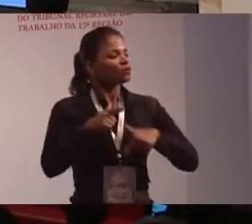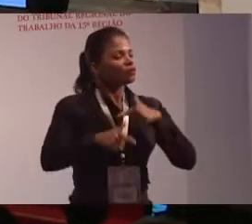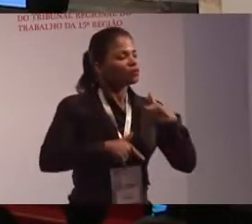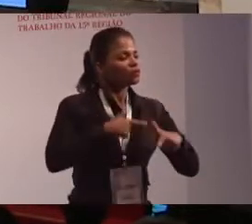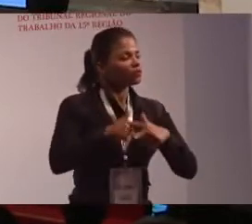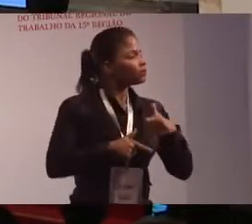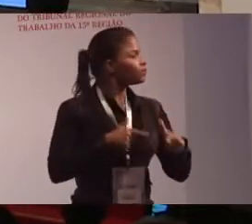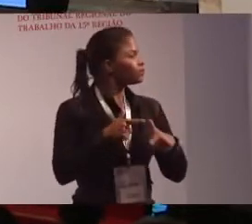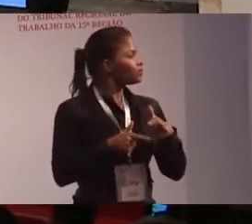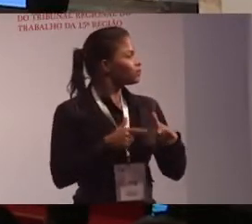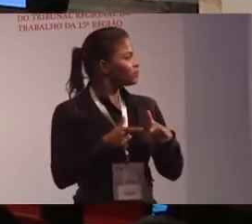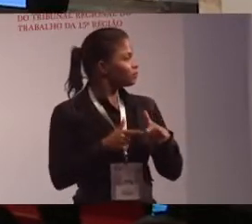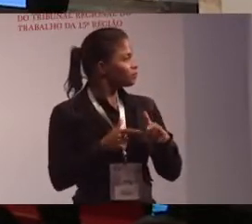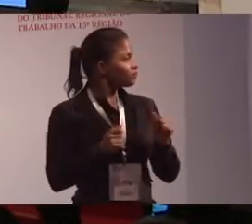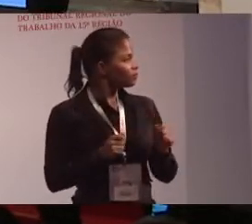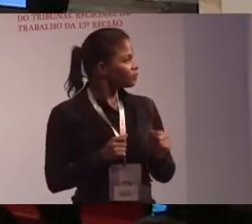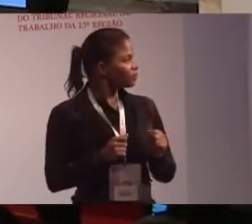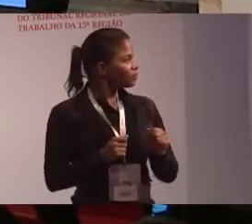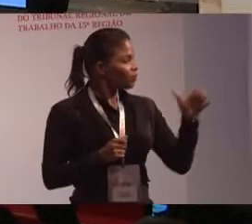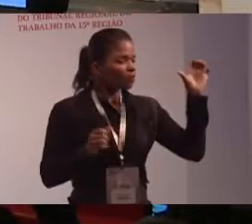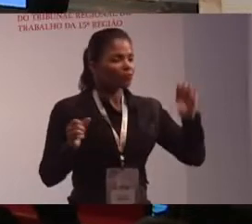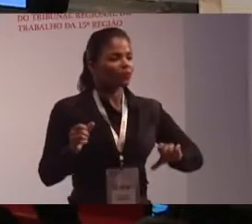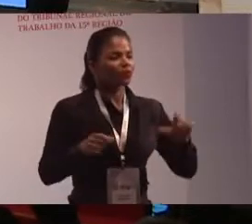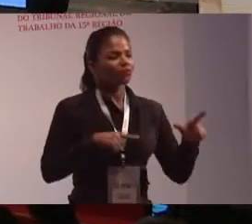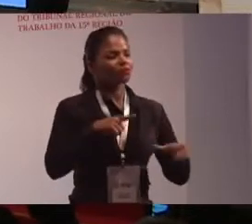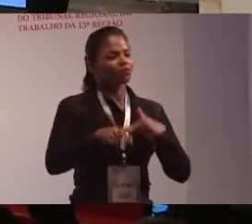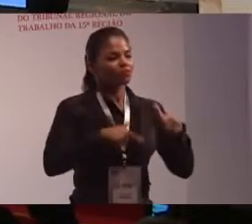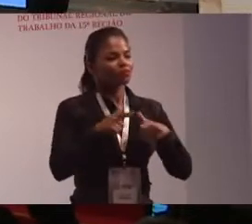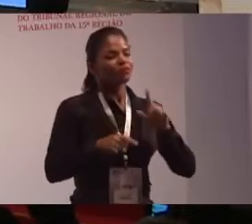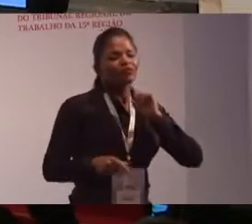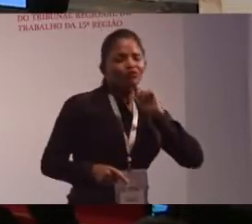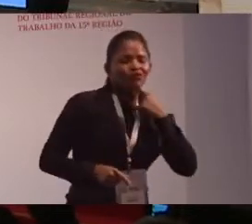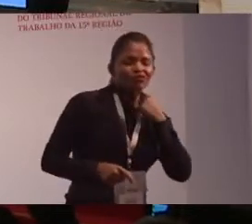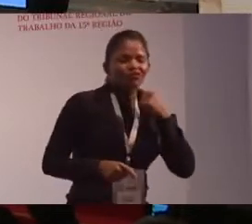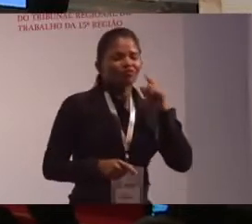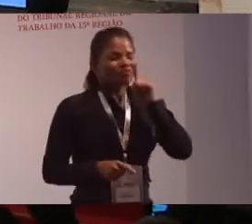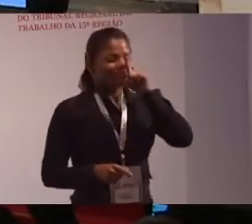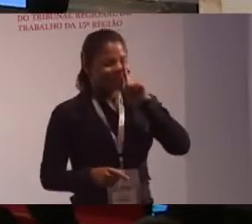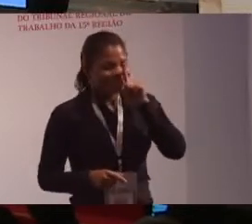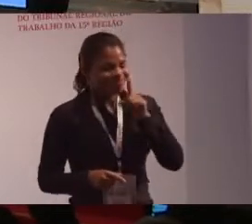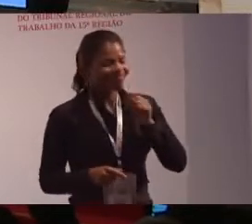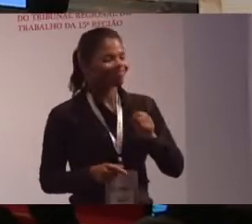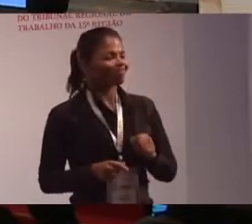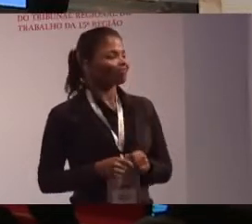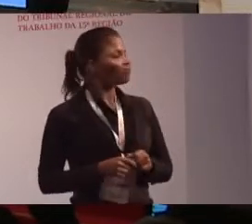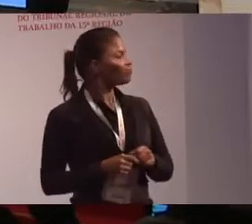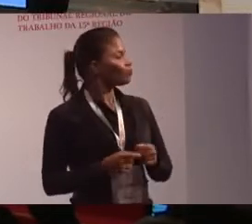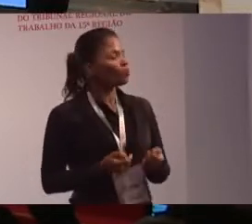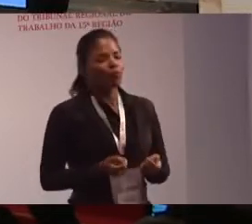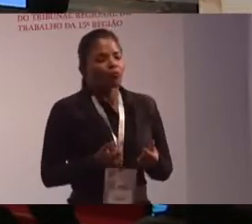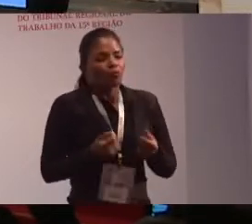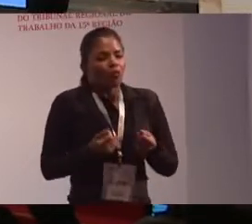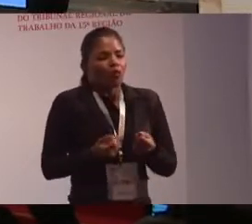dirty, dangerous and demeaning, né, que é o pior trabalho que tem, que é o trabalho sujo, perigoso e que pouco